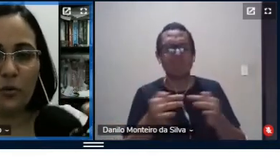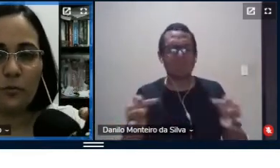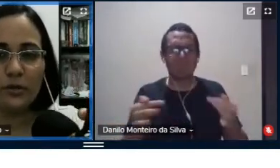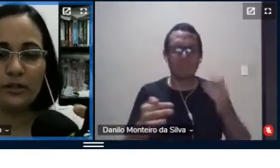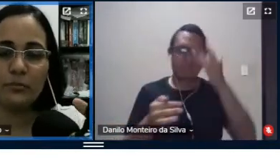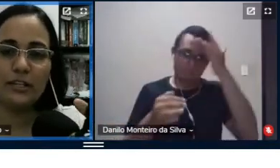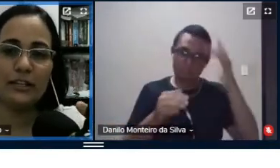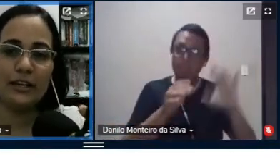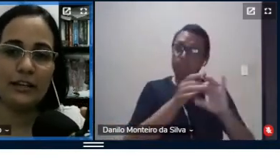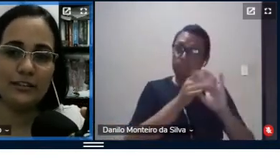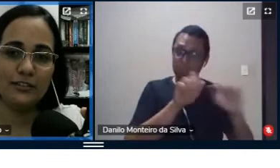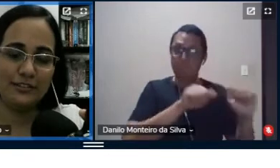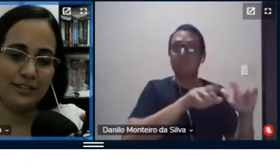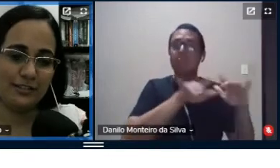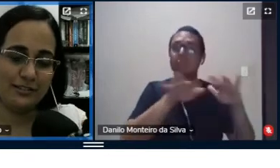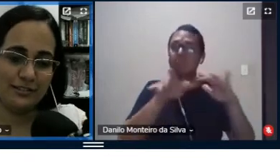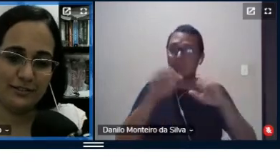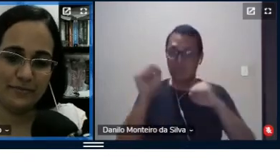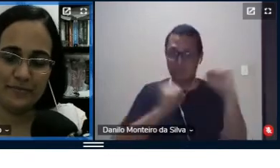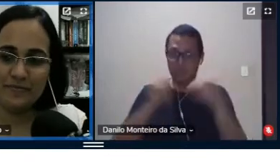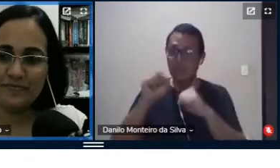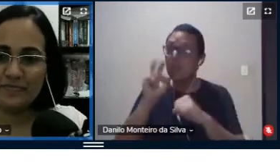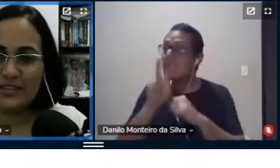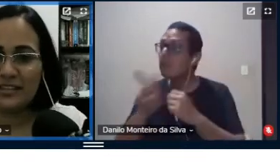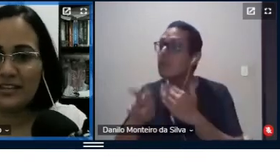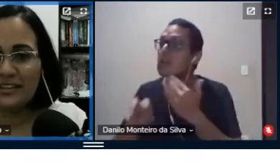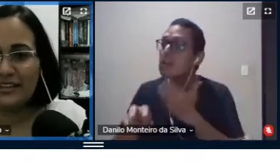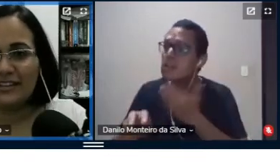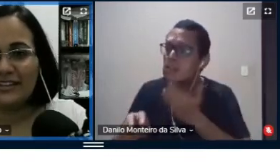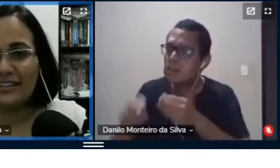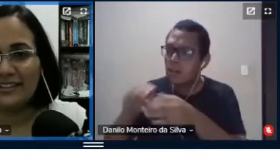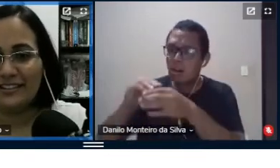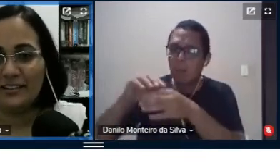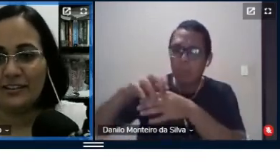e compra, porque lá eles têm